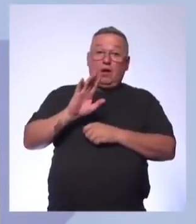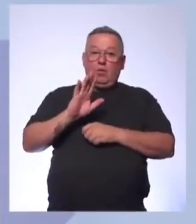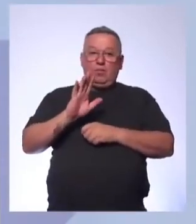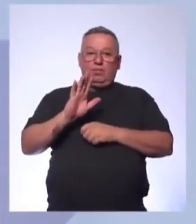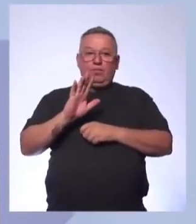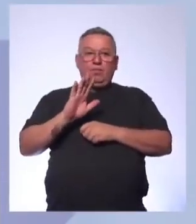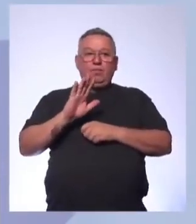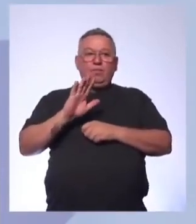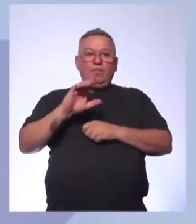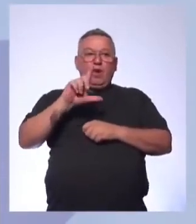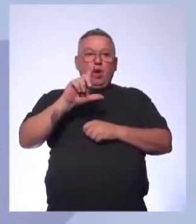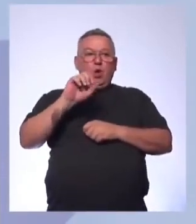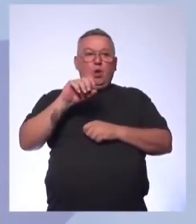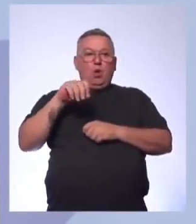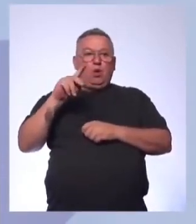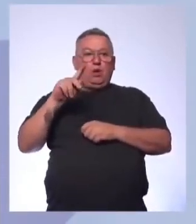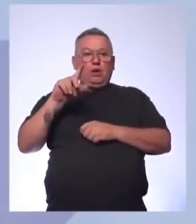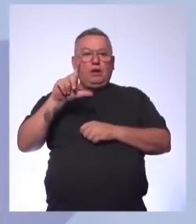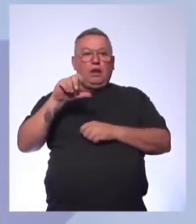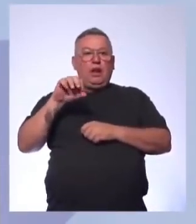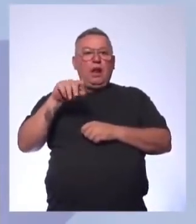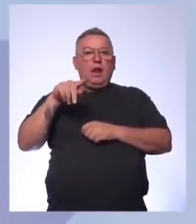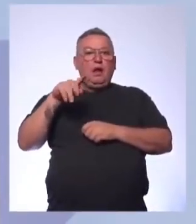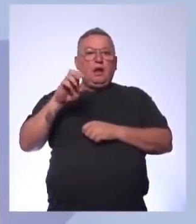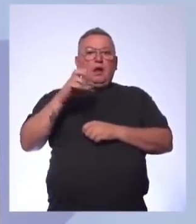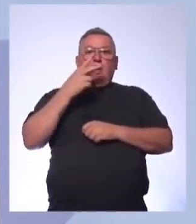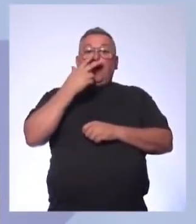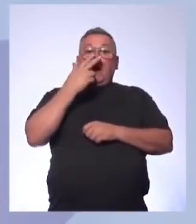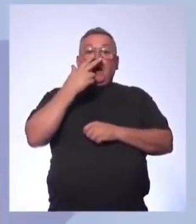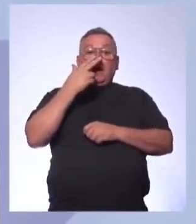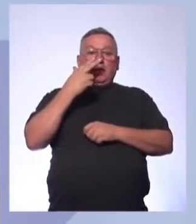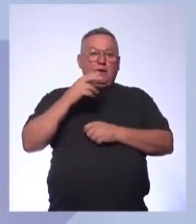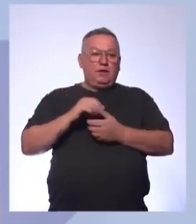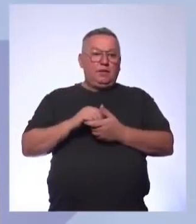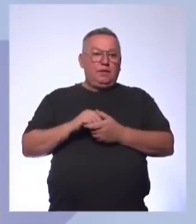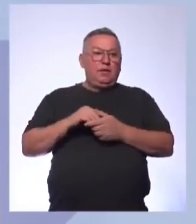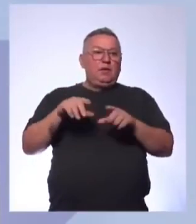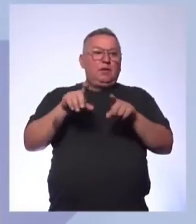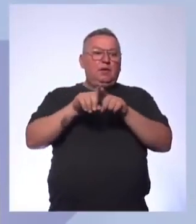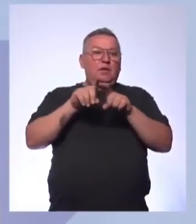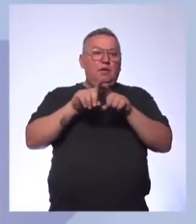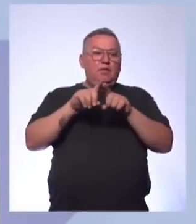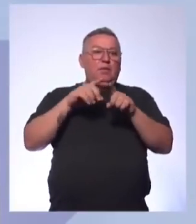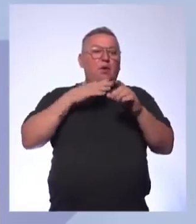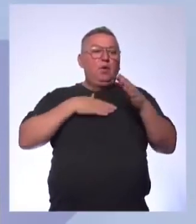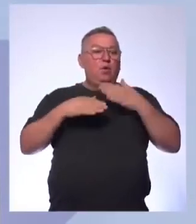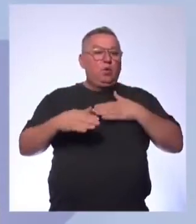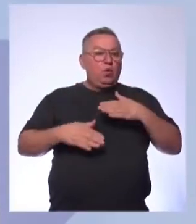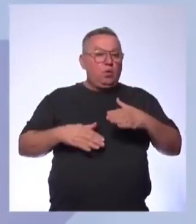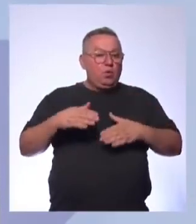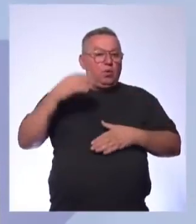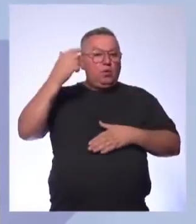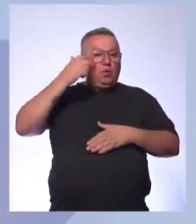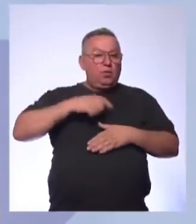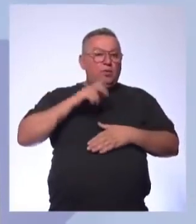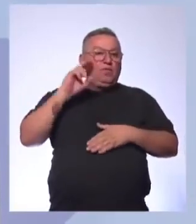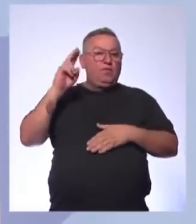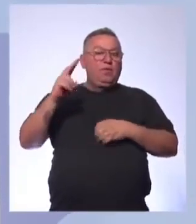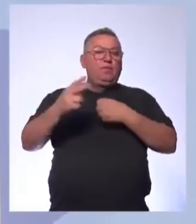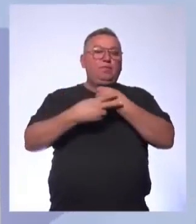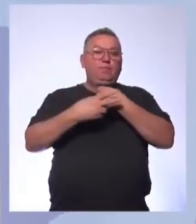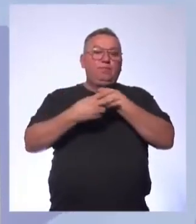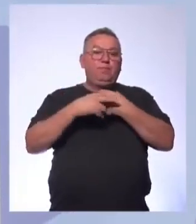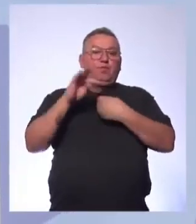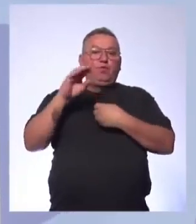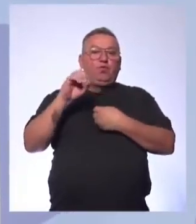E não, tem que ser a expressão look like, parecer com. Nós falamos sobre o human body, a divisão do corpo humano, vimos uma revisãozinha do verbo